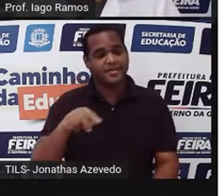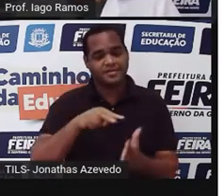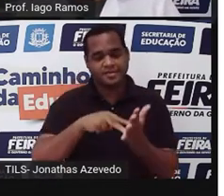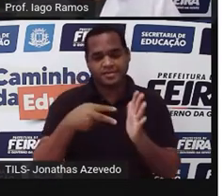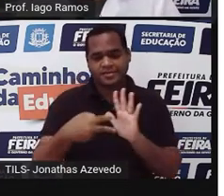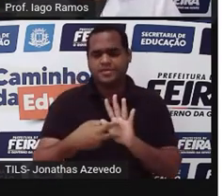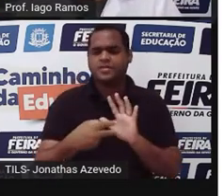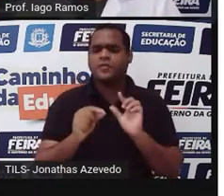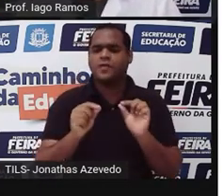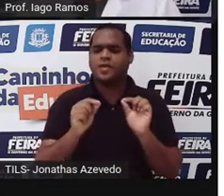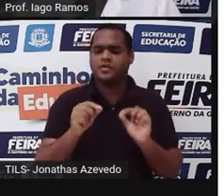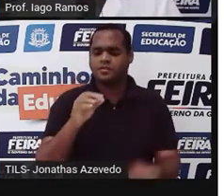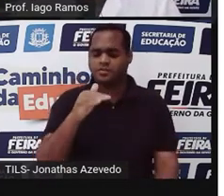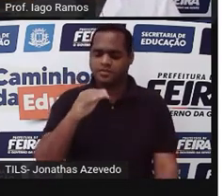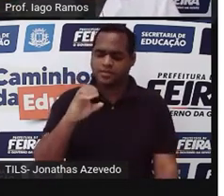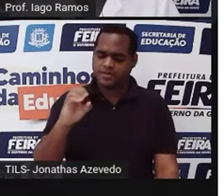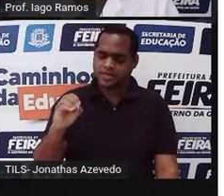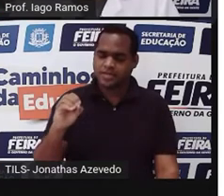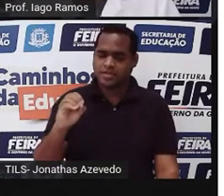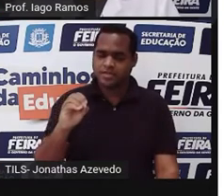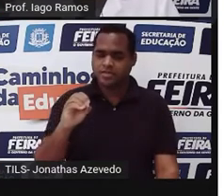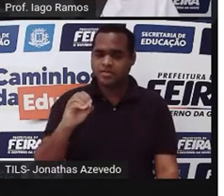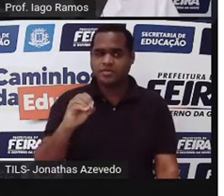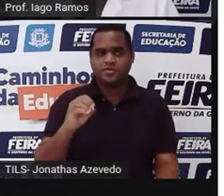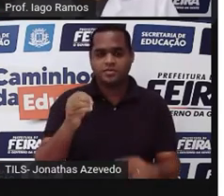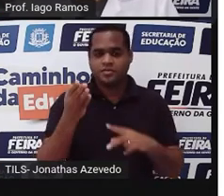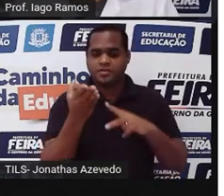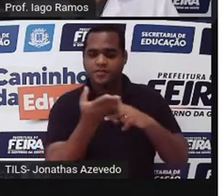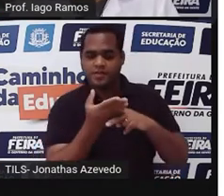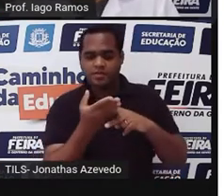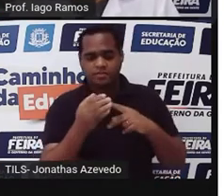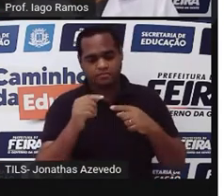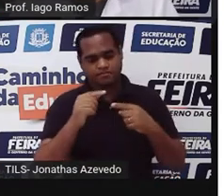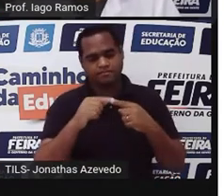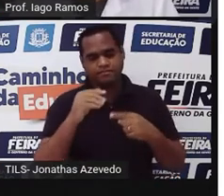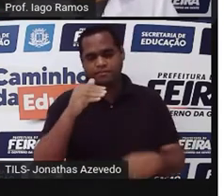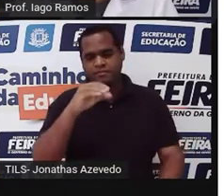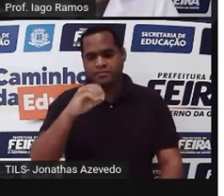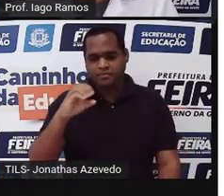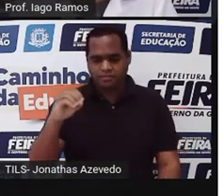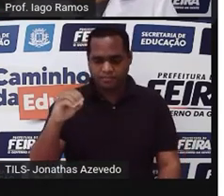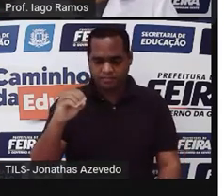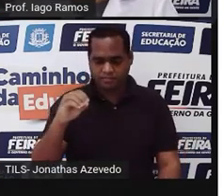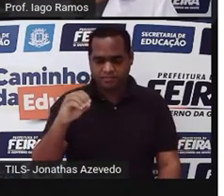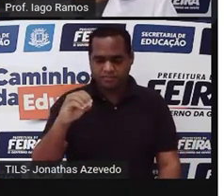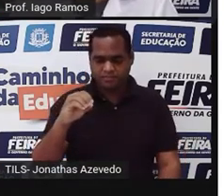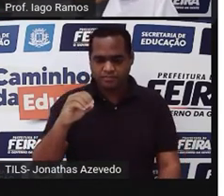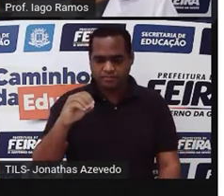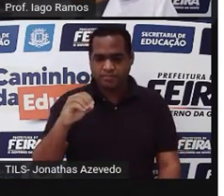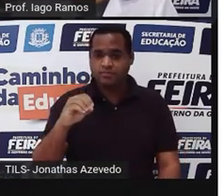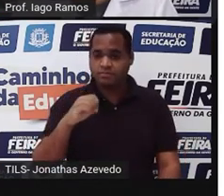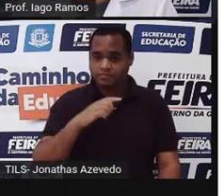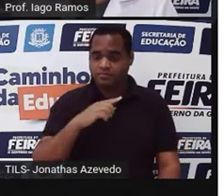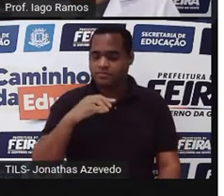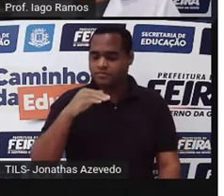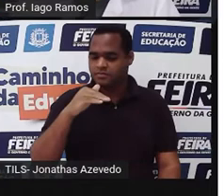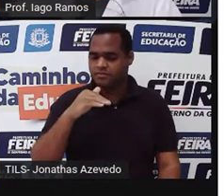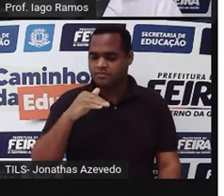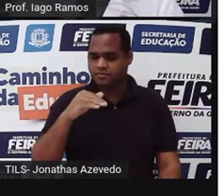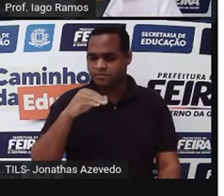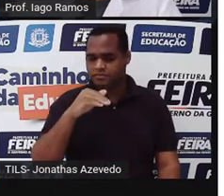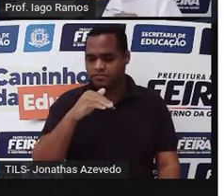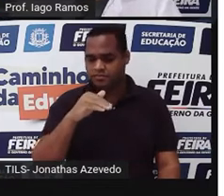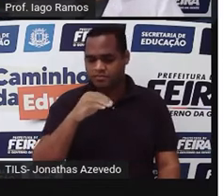significa 100 / sem Então esse é o significado de porcentagem